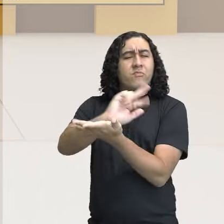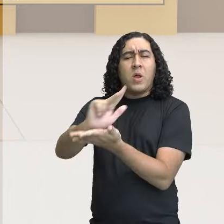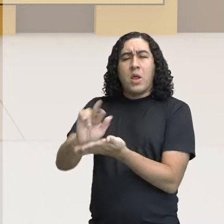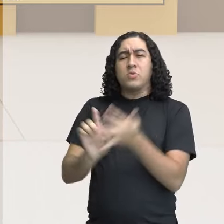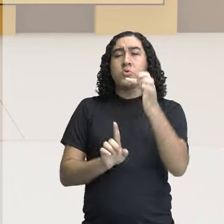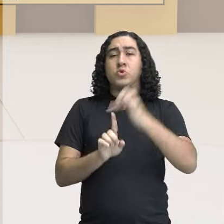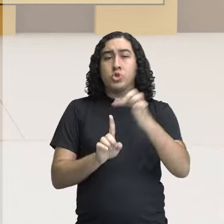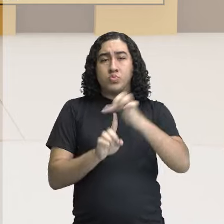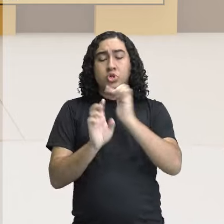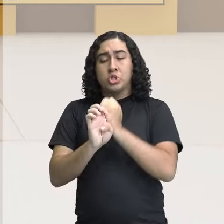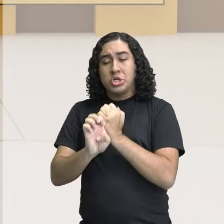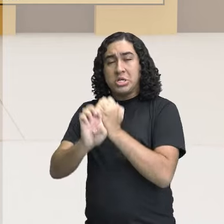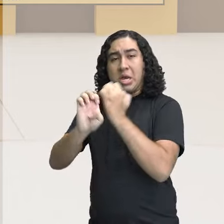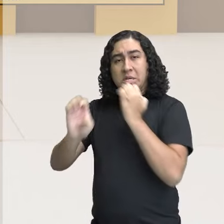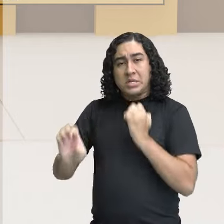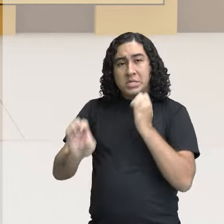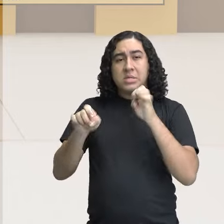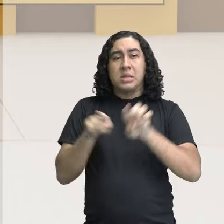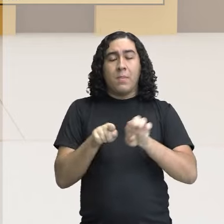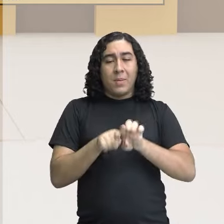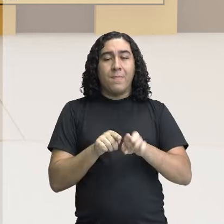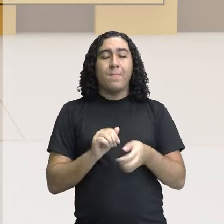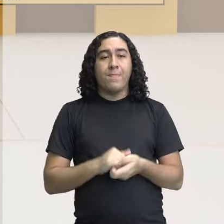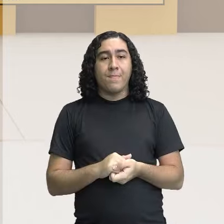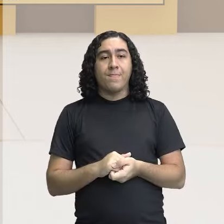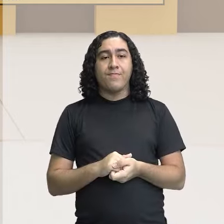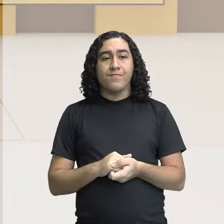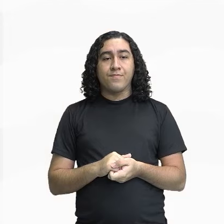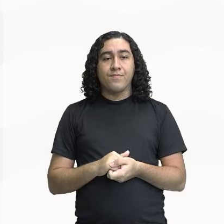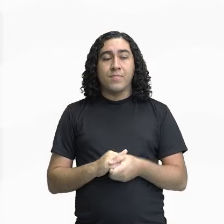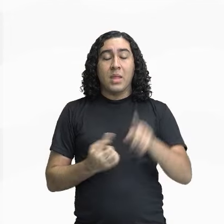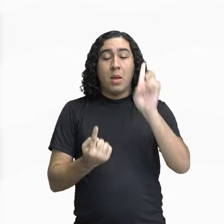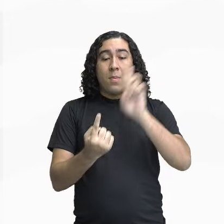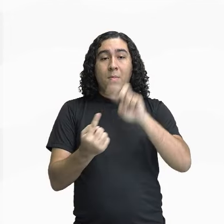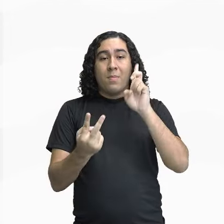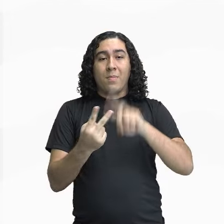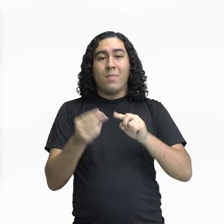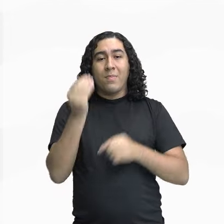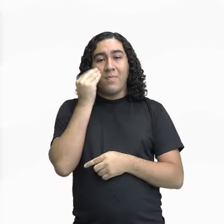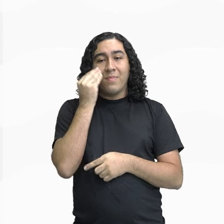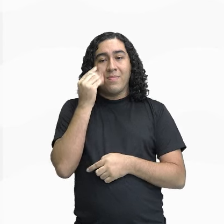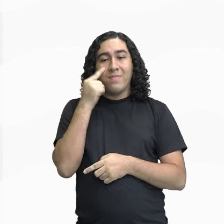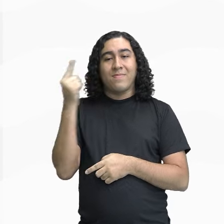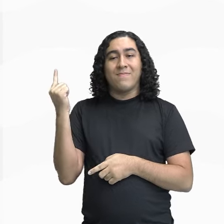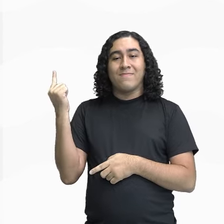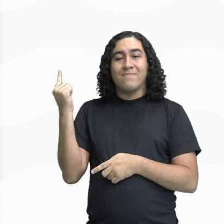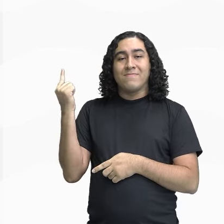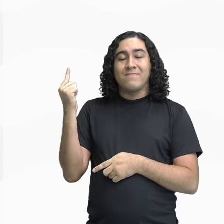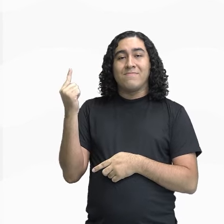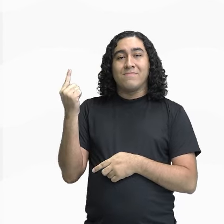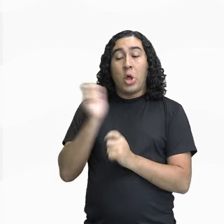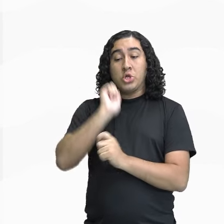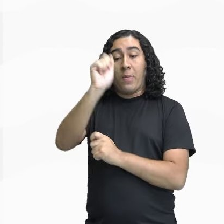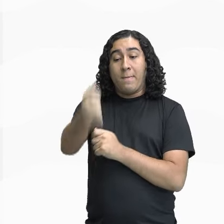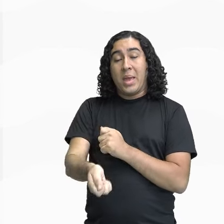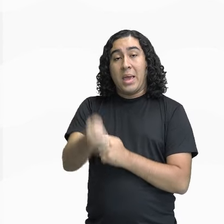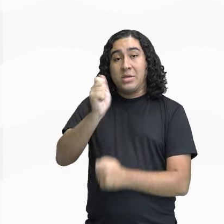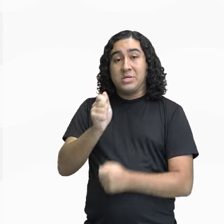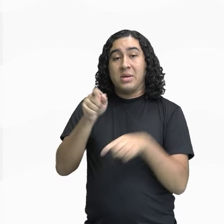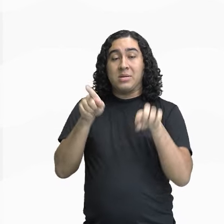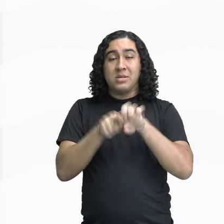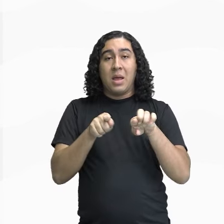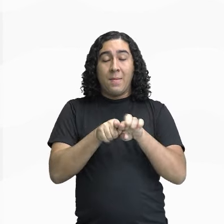de engenharias, né? Na parte indígena. Duas delas que vão se destacar vai ser o quê? A engenharia de pesca e